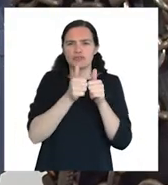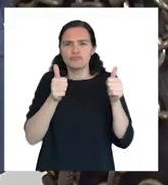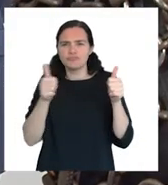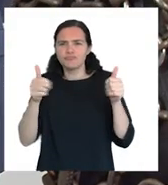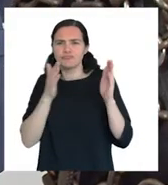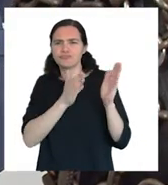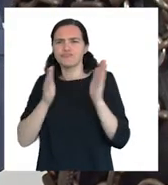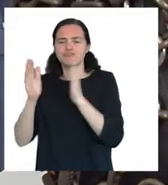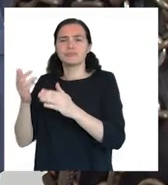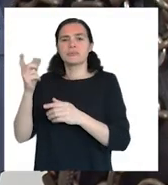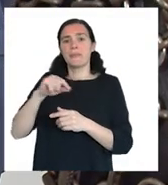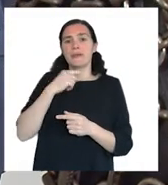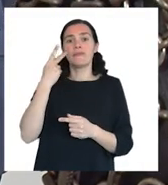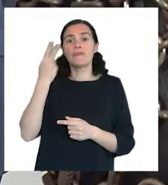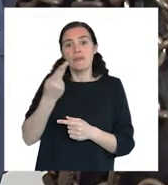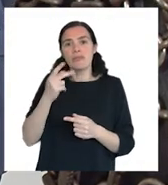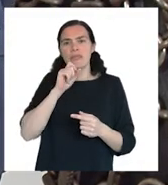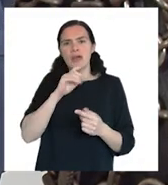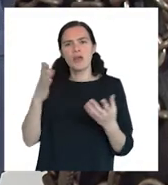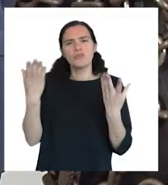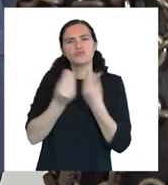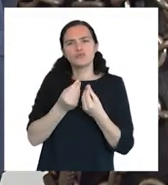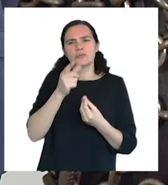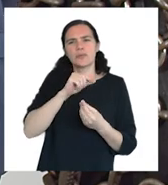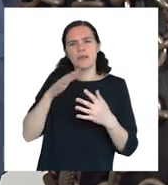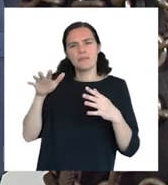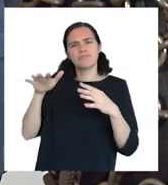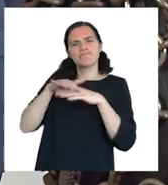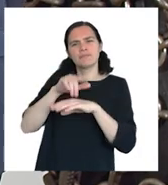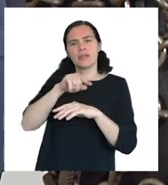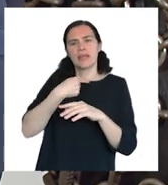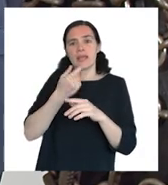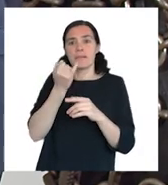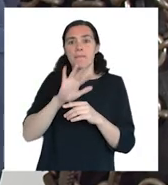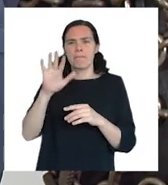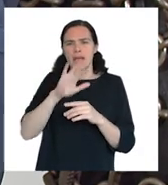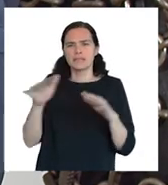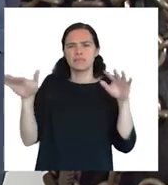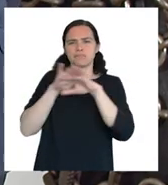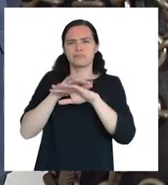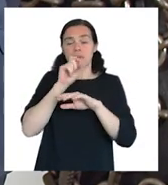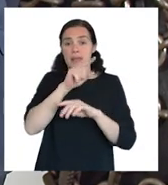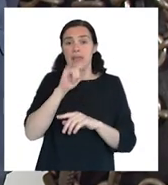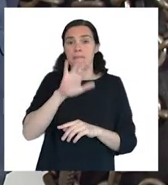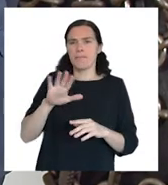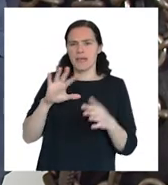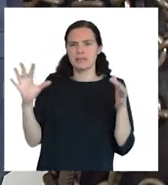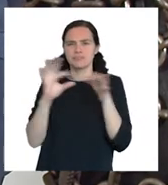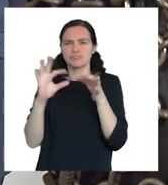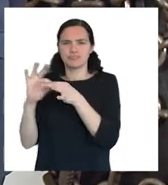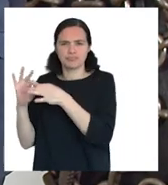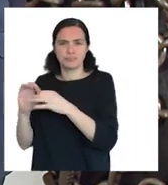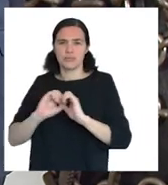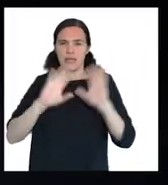entre as imagens, mas é também uma obra que vive da colisão e da supressão e da transgressão desse espaçamento entre as imagens e da colisão